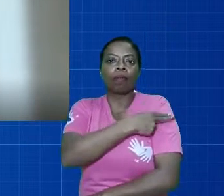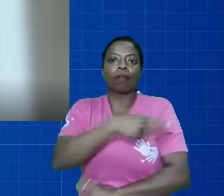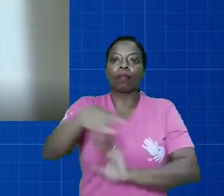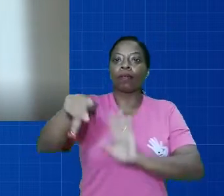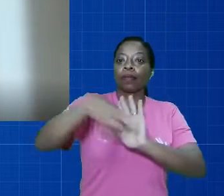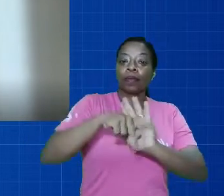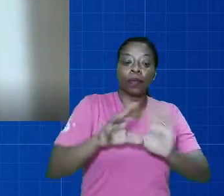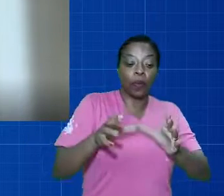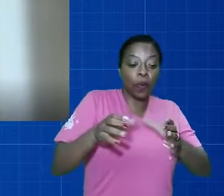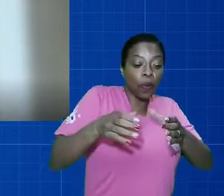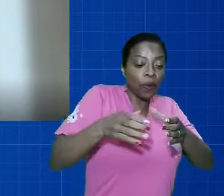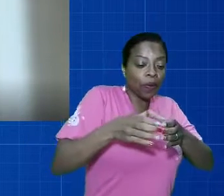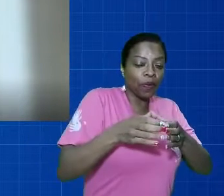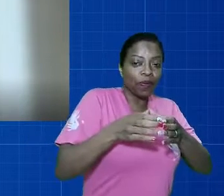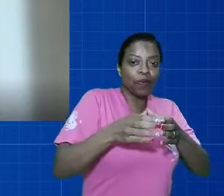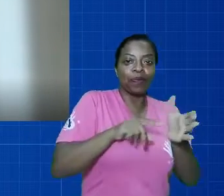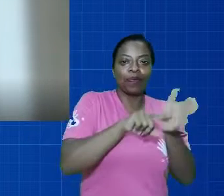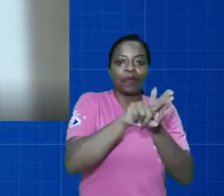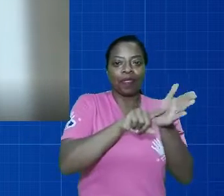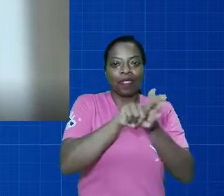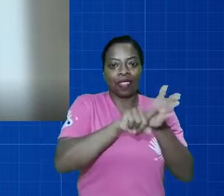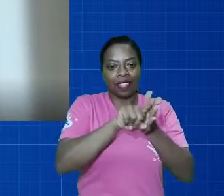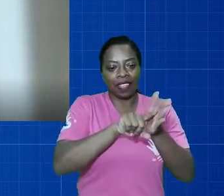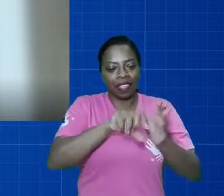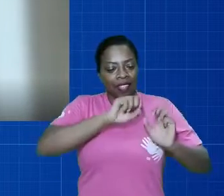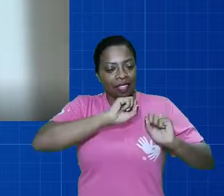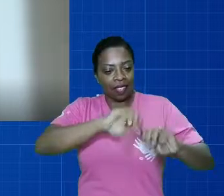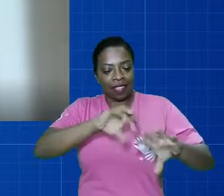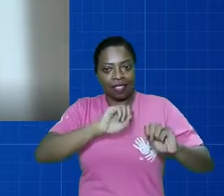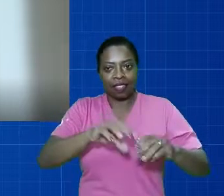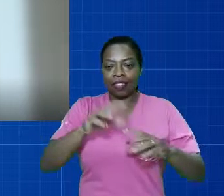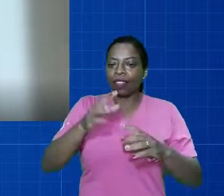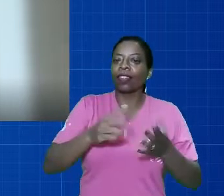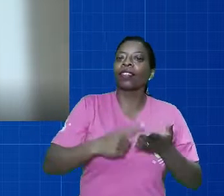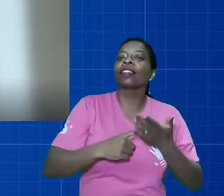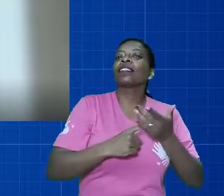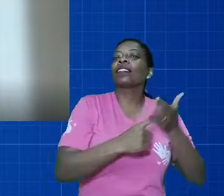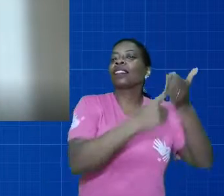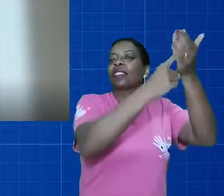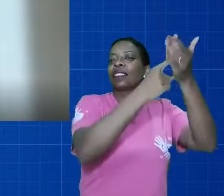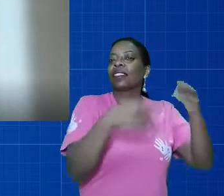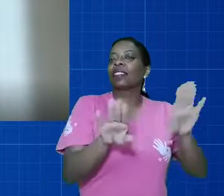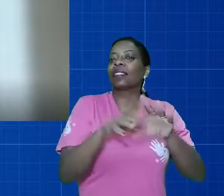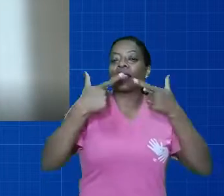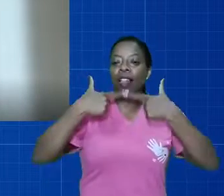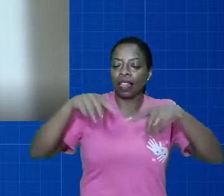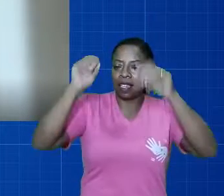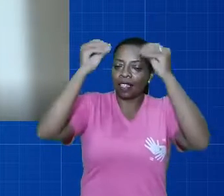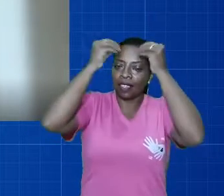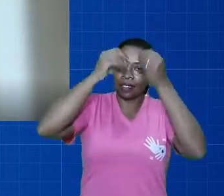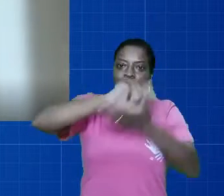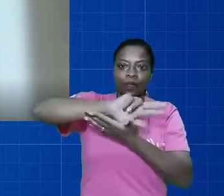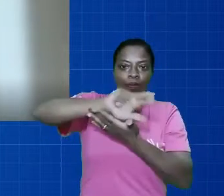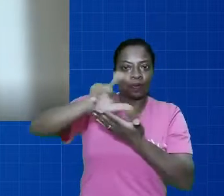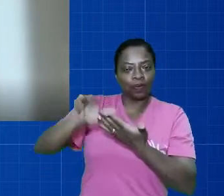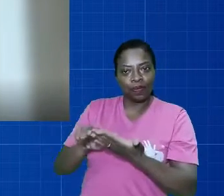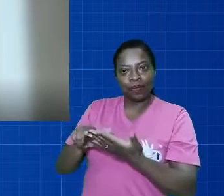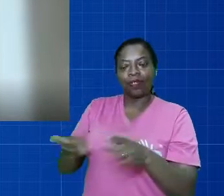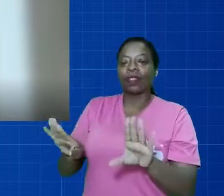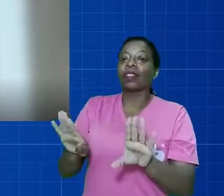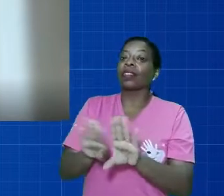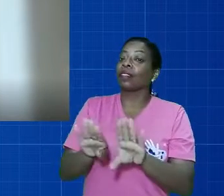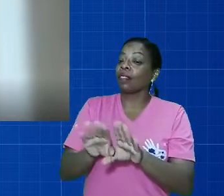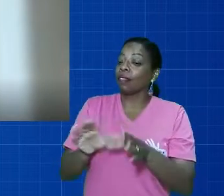pesquisas em educação, tecnologias e linguagens, e membro do Grupo de Pesquisa